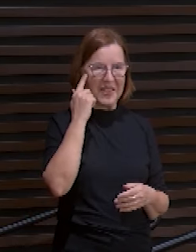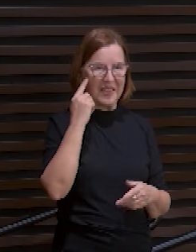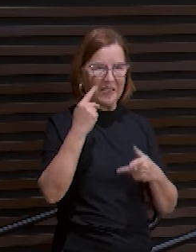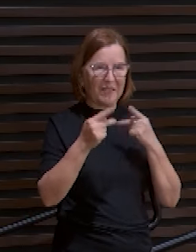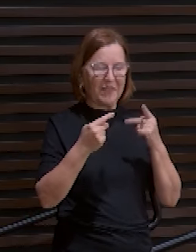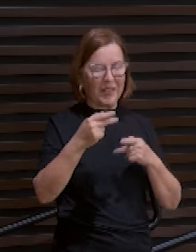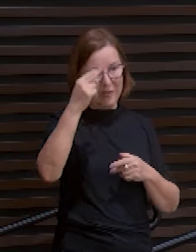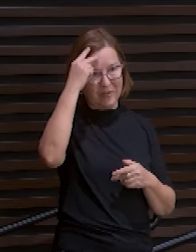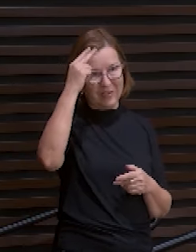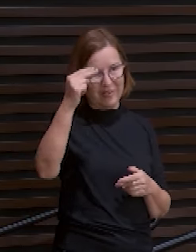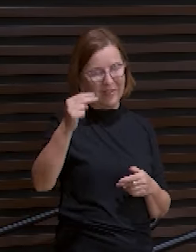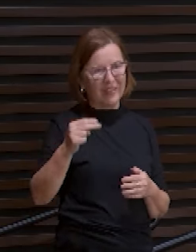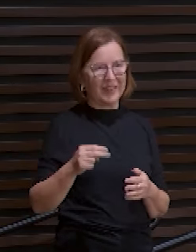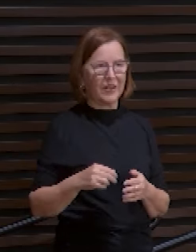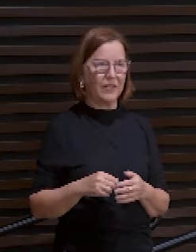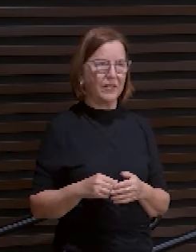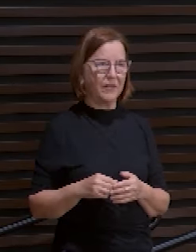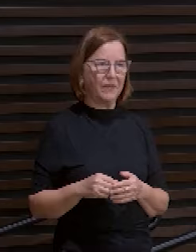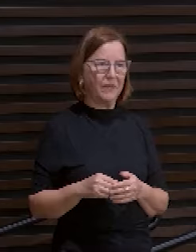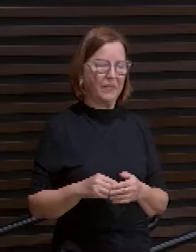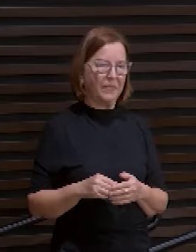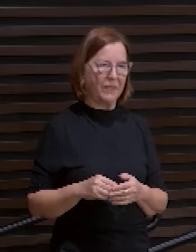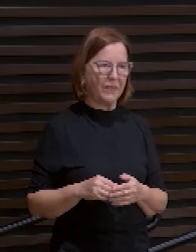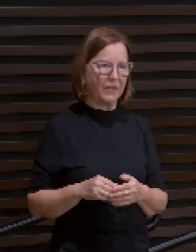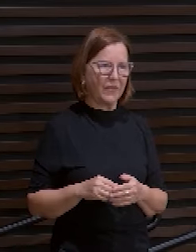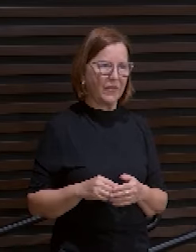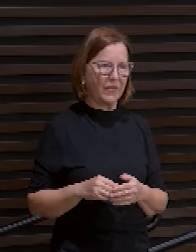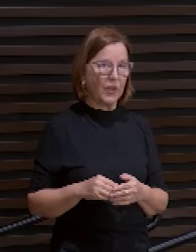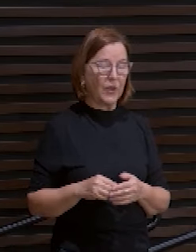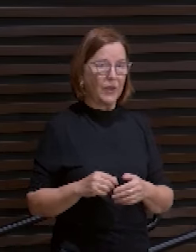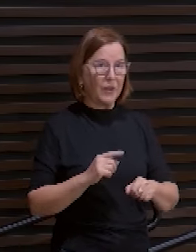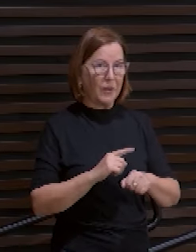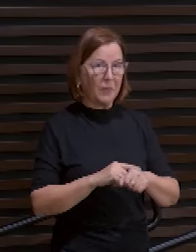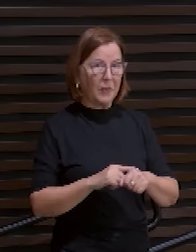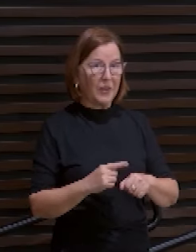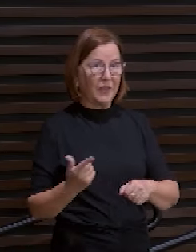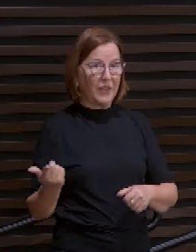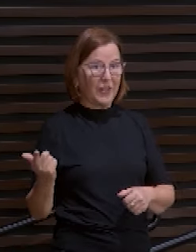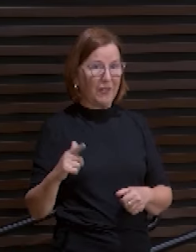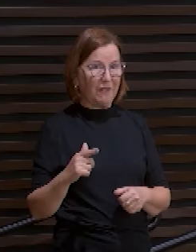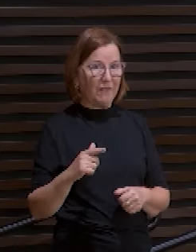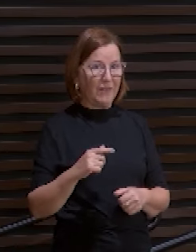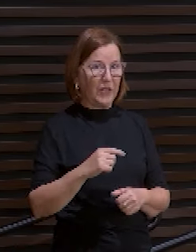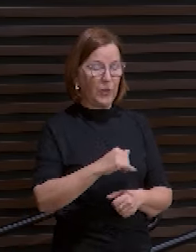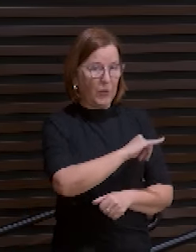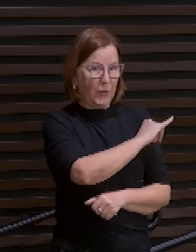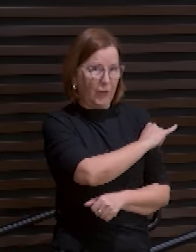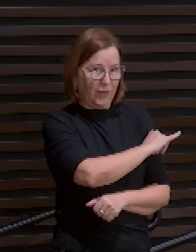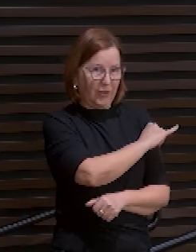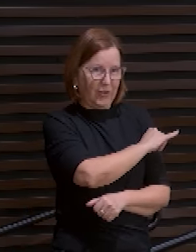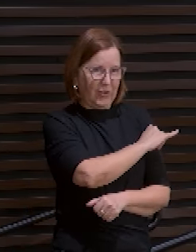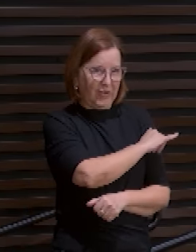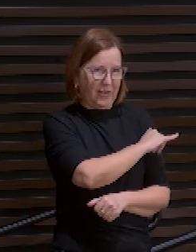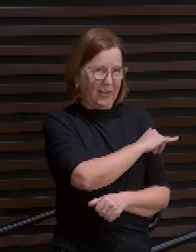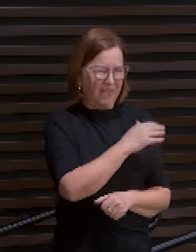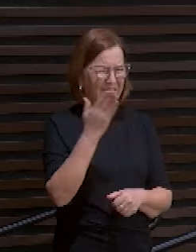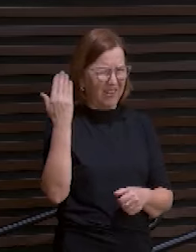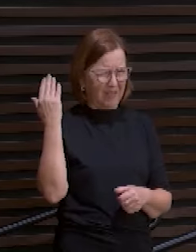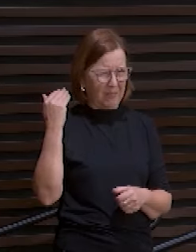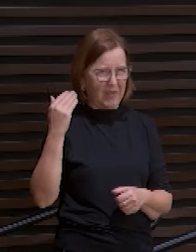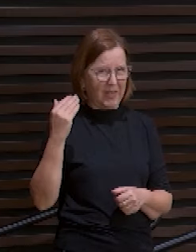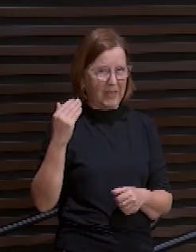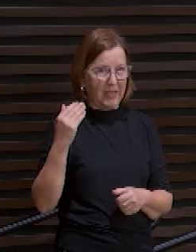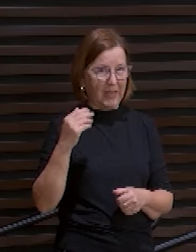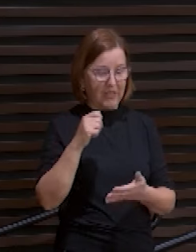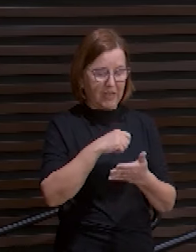veio ah pro Rio de Janeiro ele mandava carta pro pai dele demorava um mês para chegar a carta mais um mês para voltar